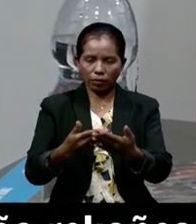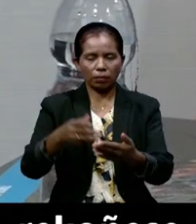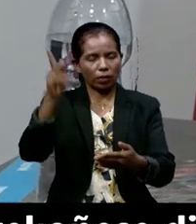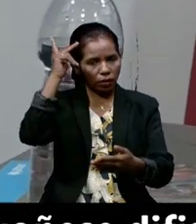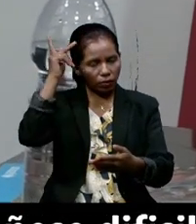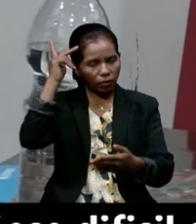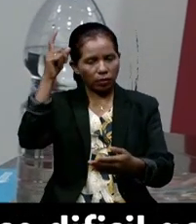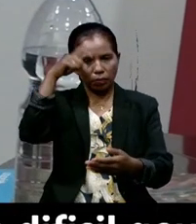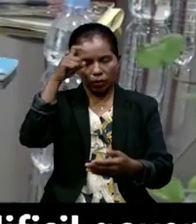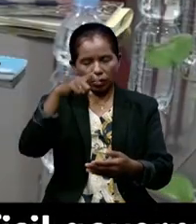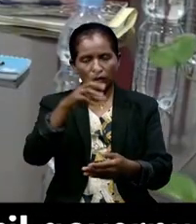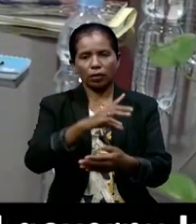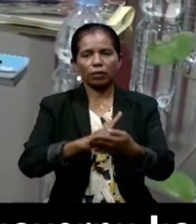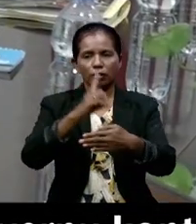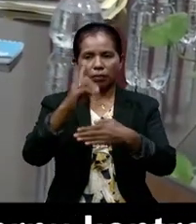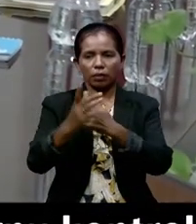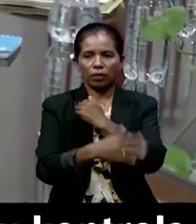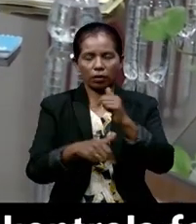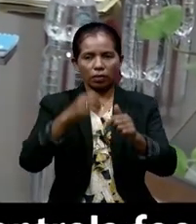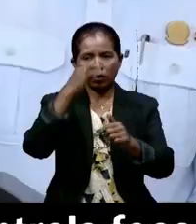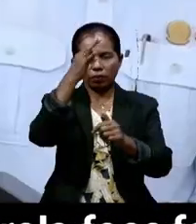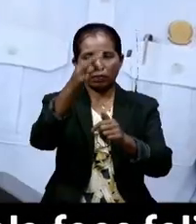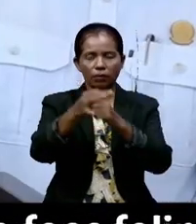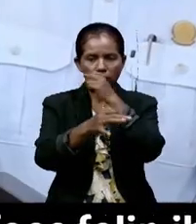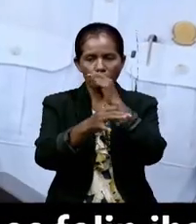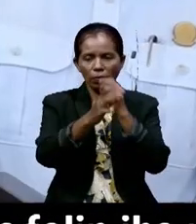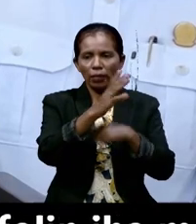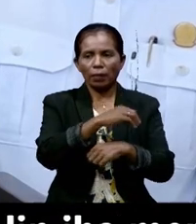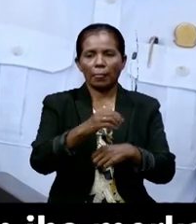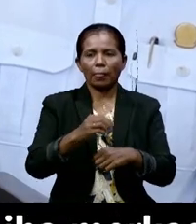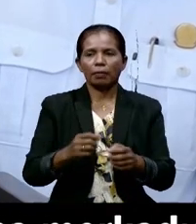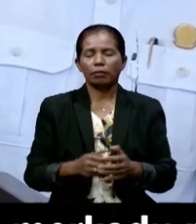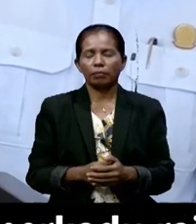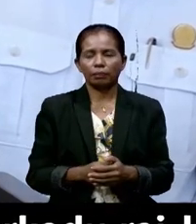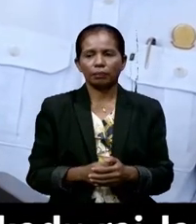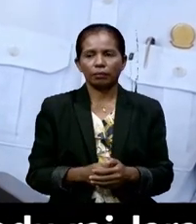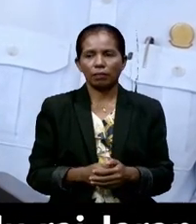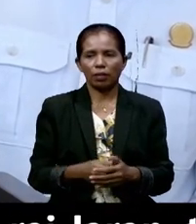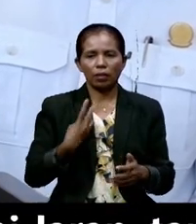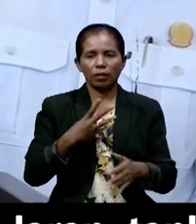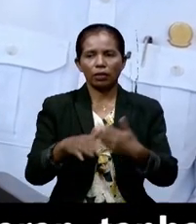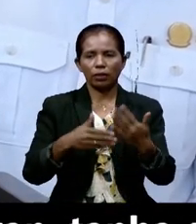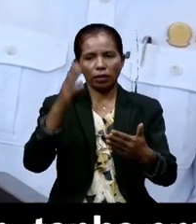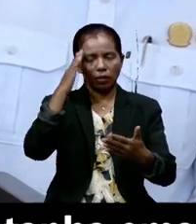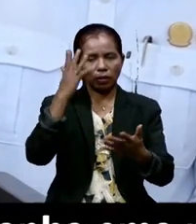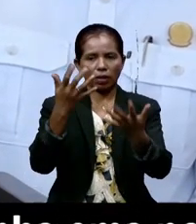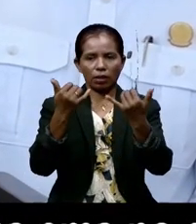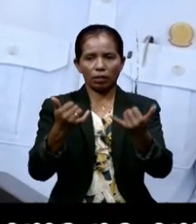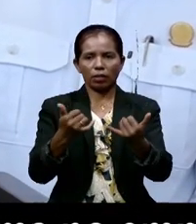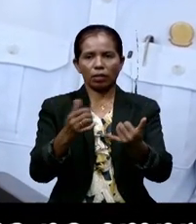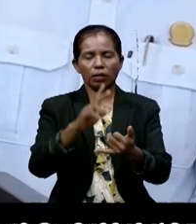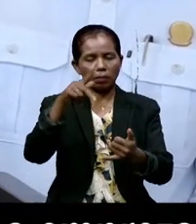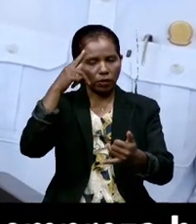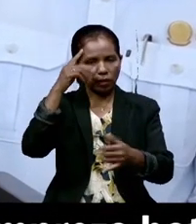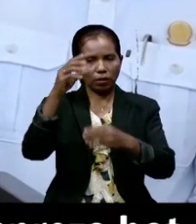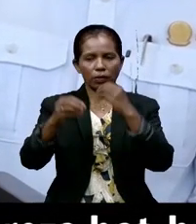onde sai matenek, ato desenvolve país, né, e futuro. The government is the kataka ora dala koras ni dau politika kona